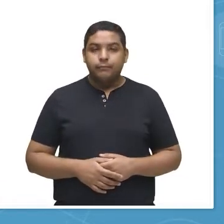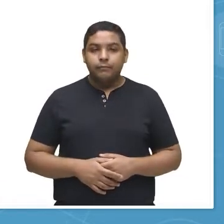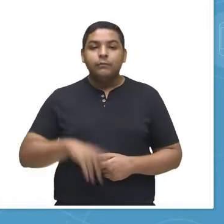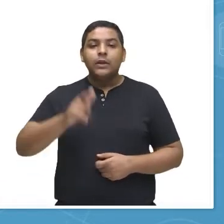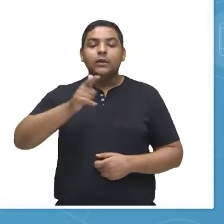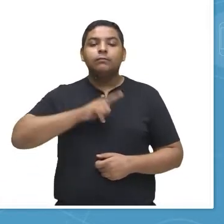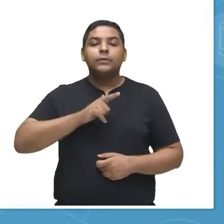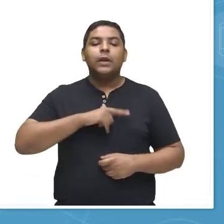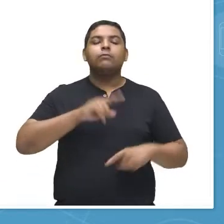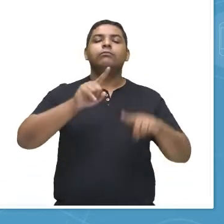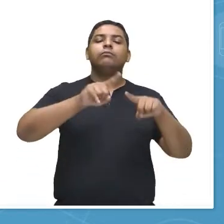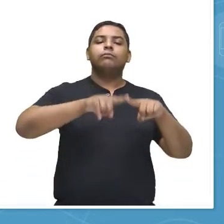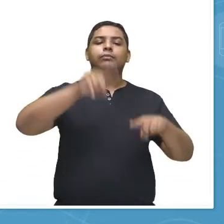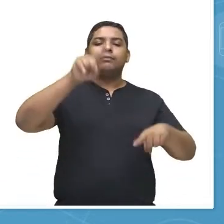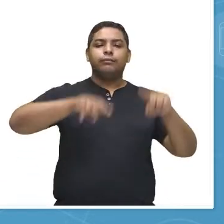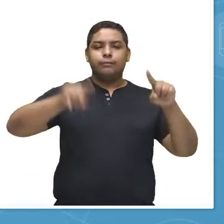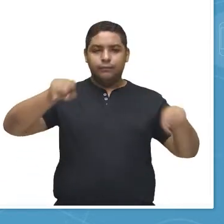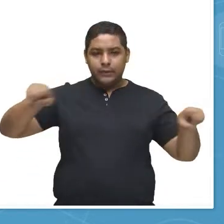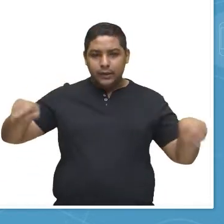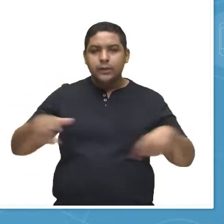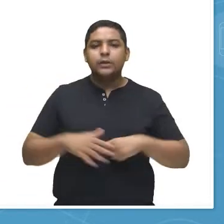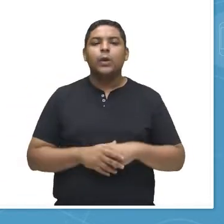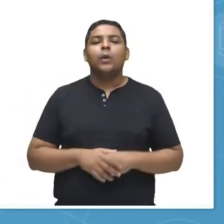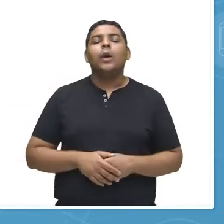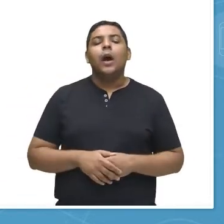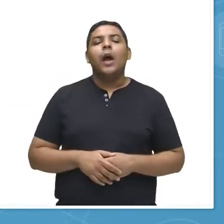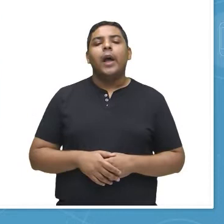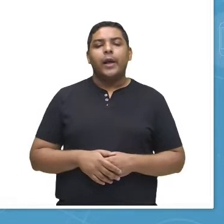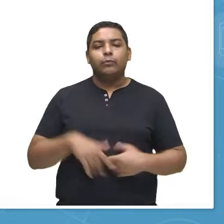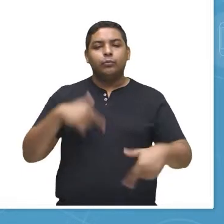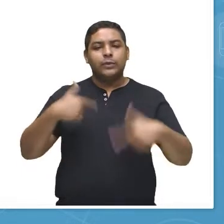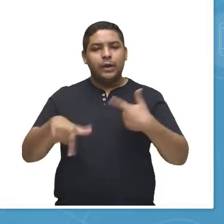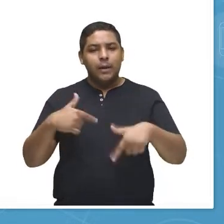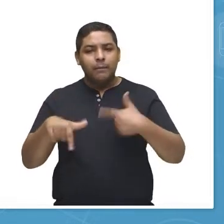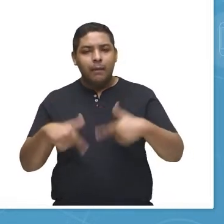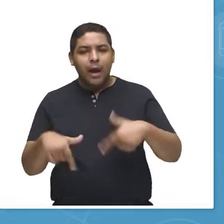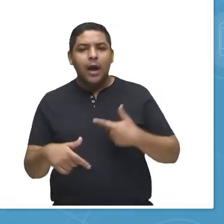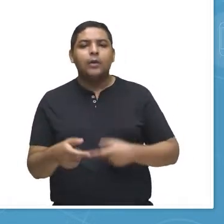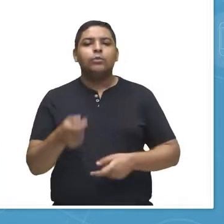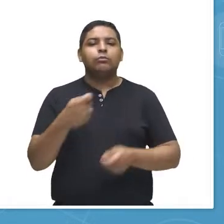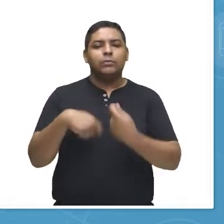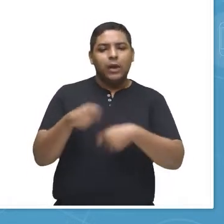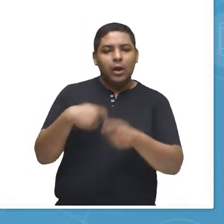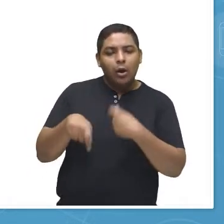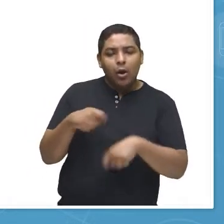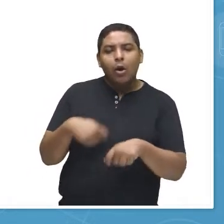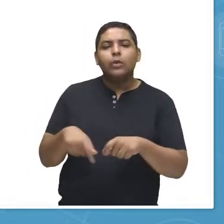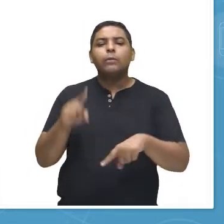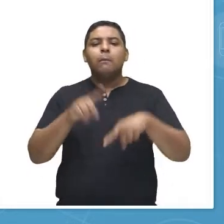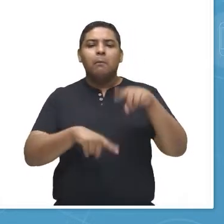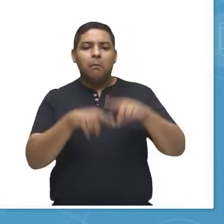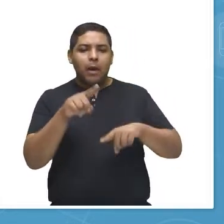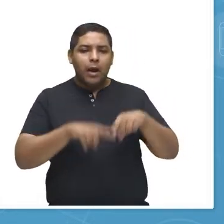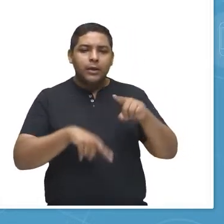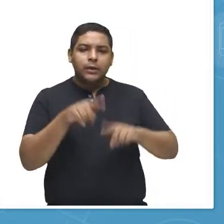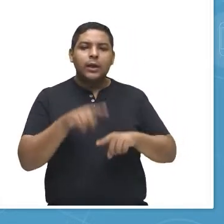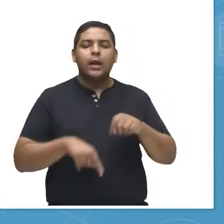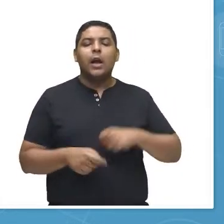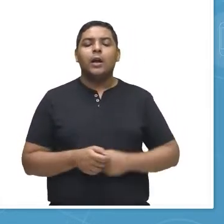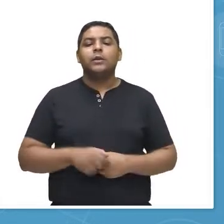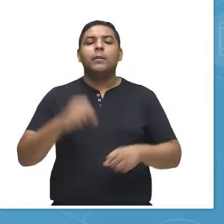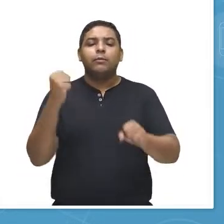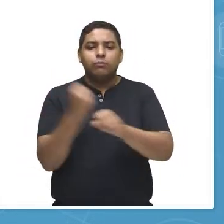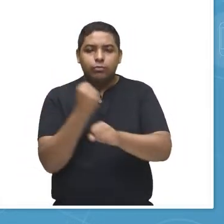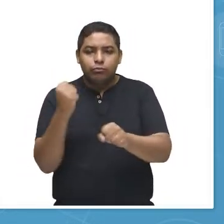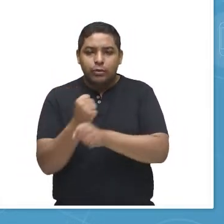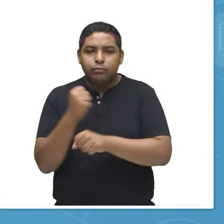de serviços, negócios, mercadorias, infraestrutura, o potencial econômico das cidades de uma rede